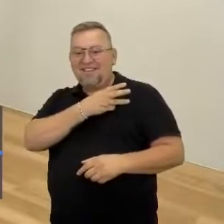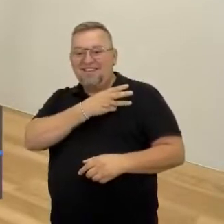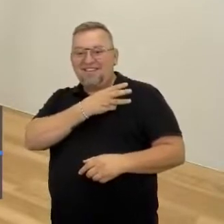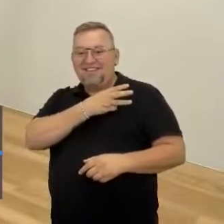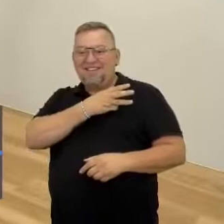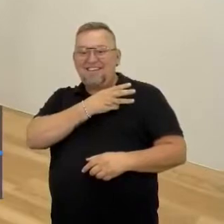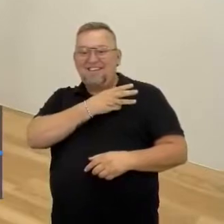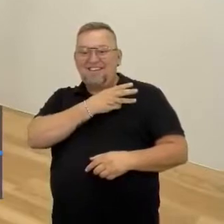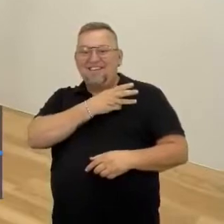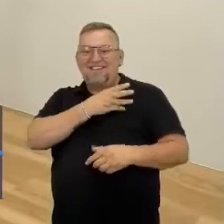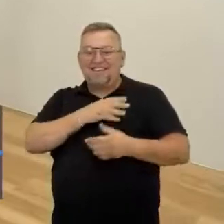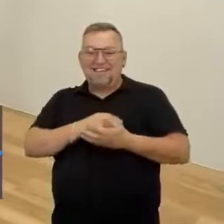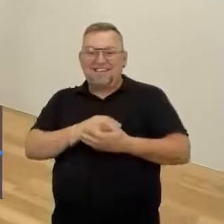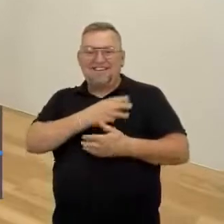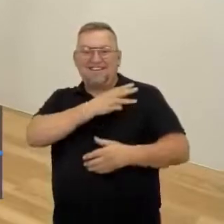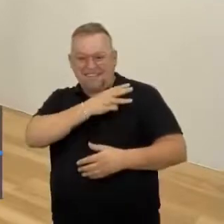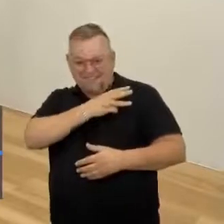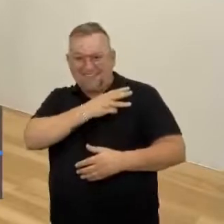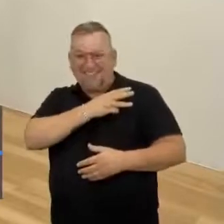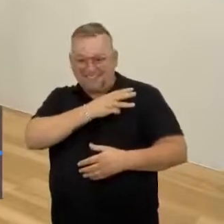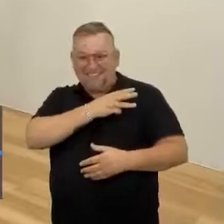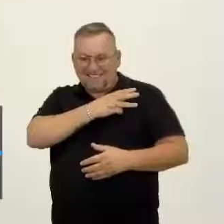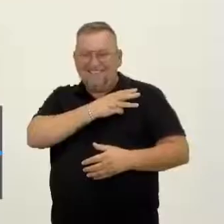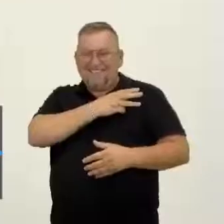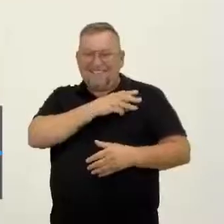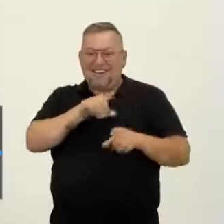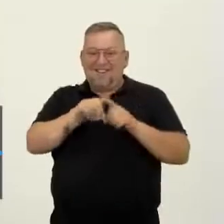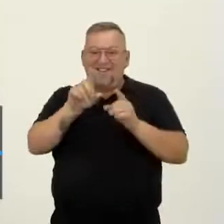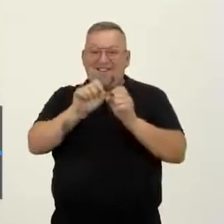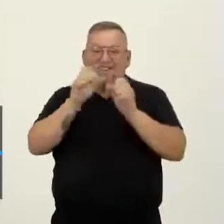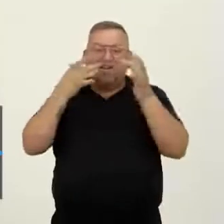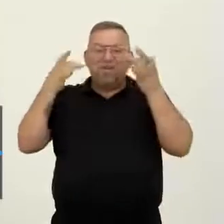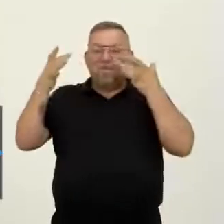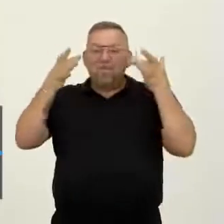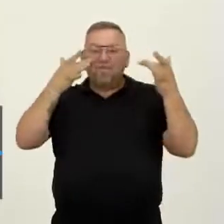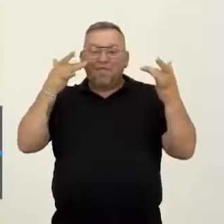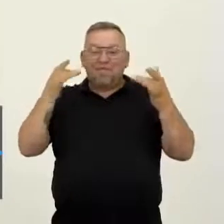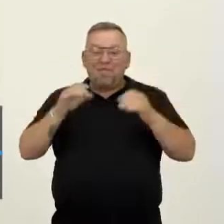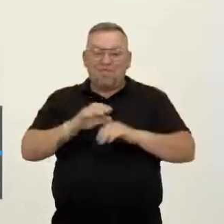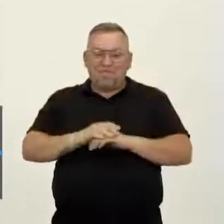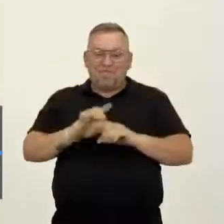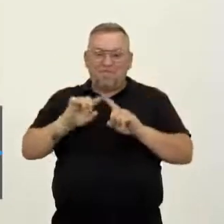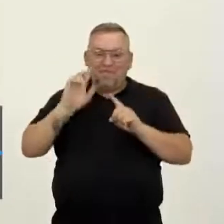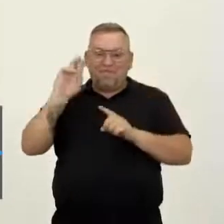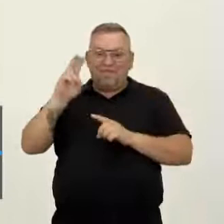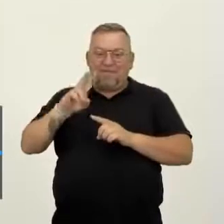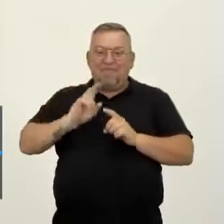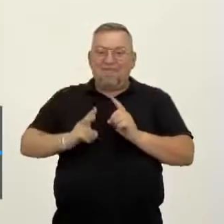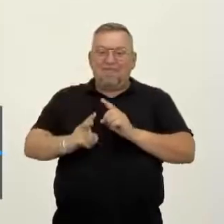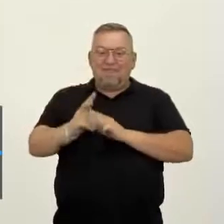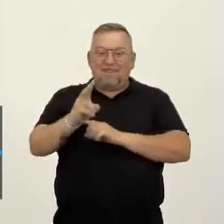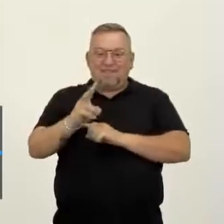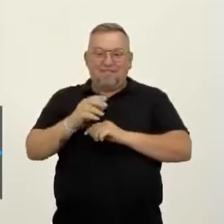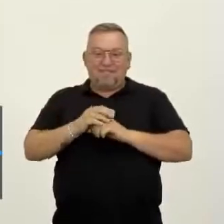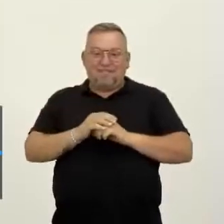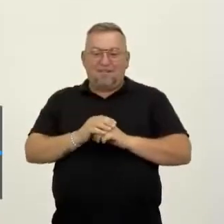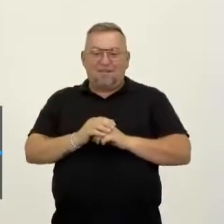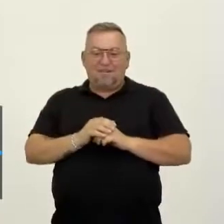sozinhos, estamos com o Sidney também junto com a gente. Vai fazer teatro junto com a gente hoje, tá? E vamos seguir. Vamos